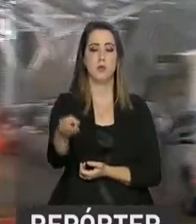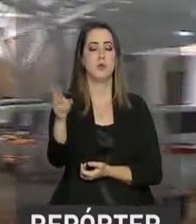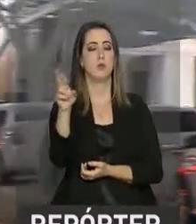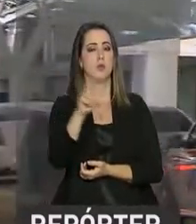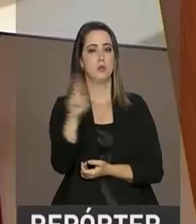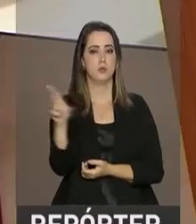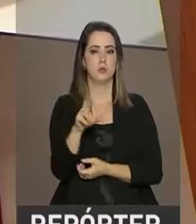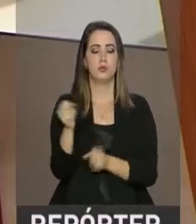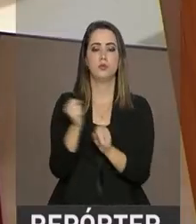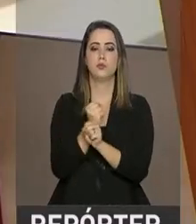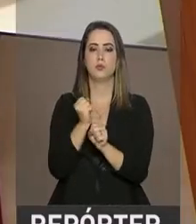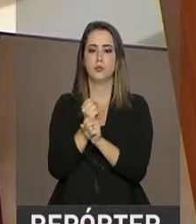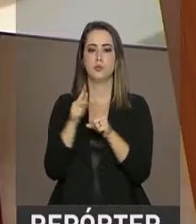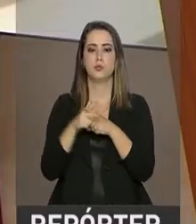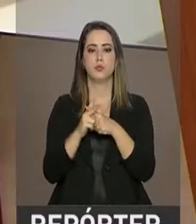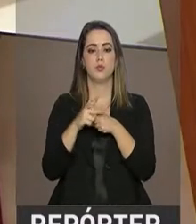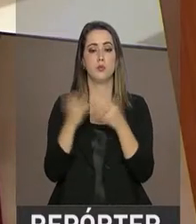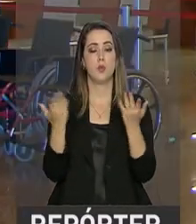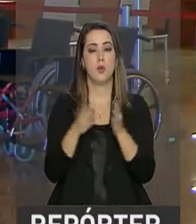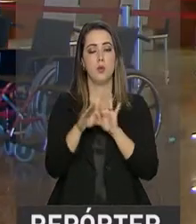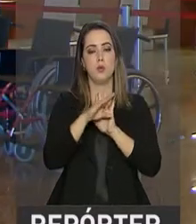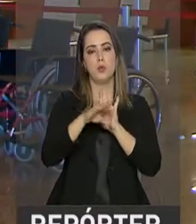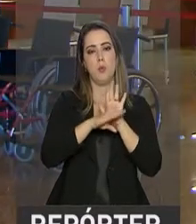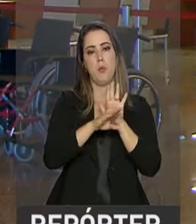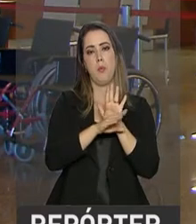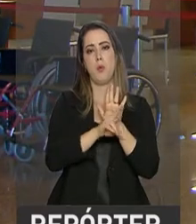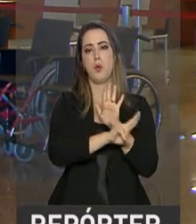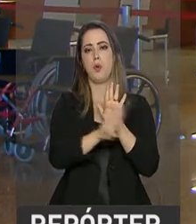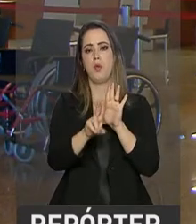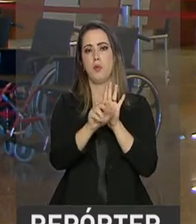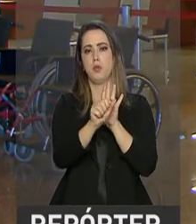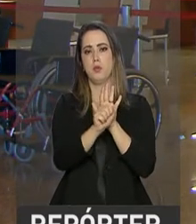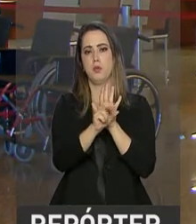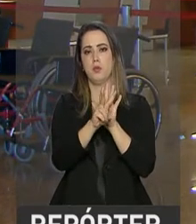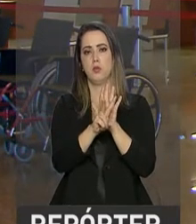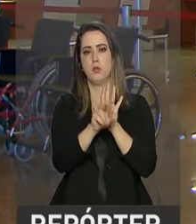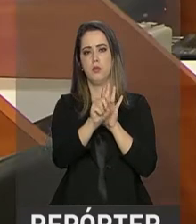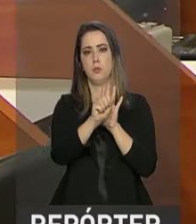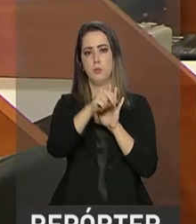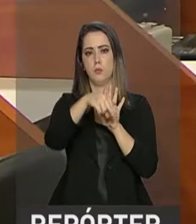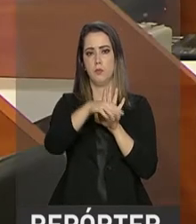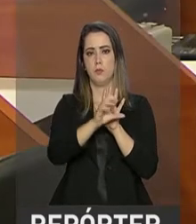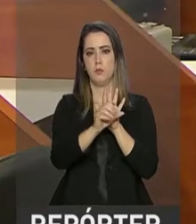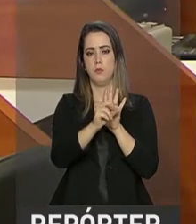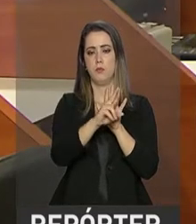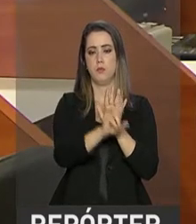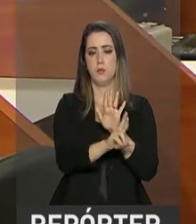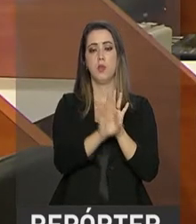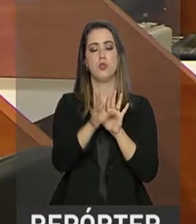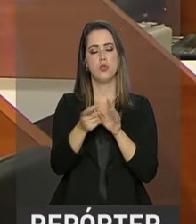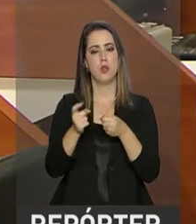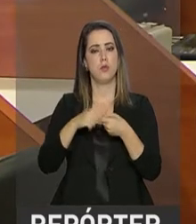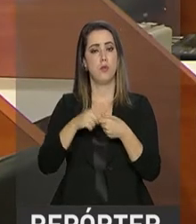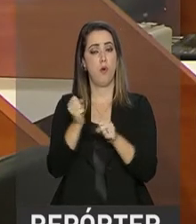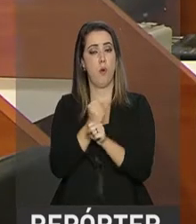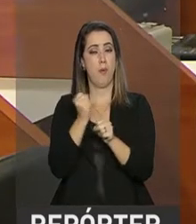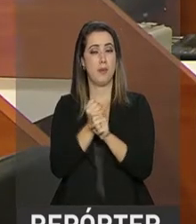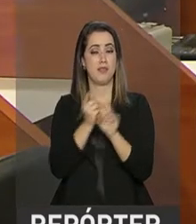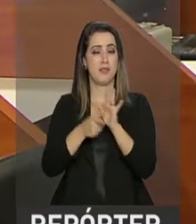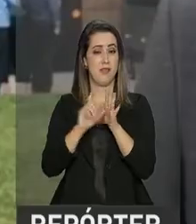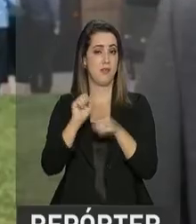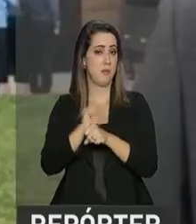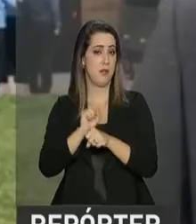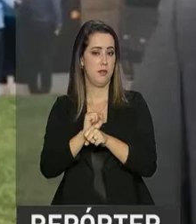a reforma, como parte do Avançar, programa do governo federal que retomou mais de 7 mil obras inacabadas em todo o